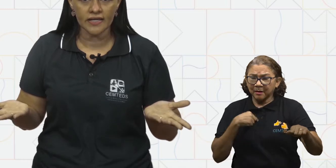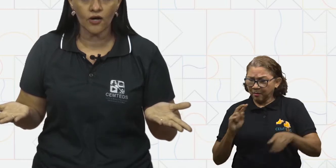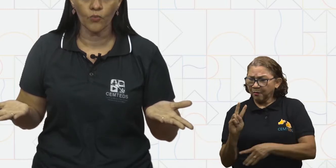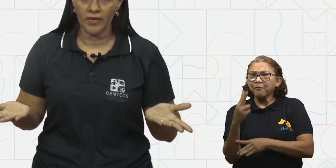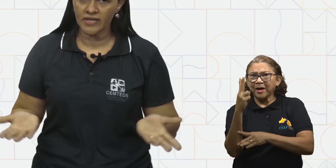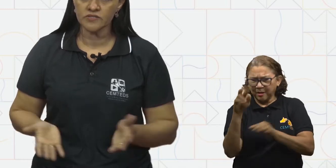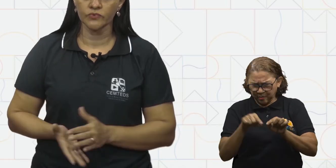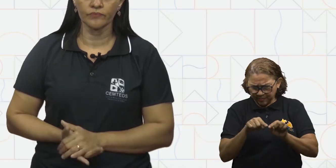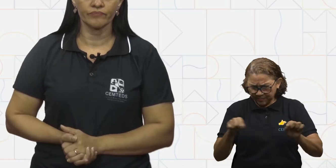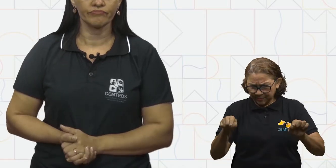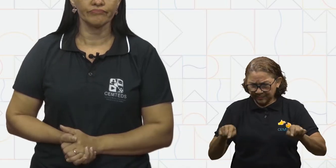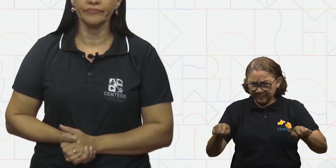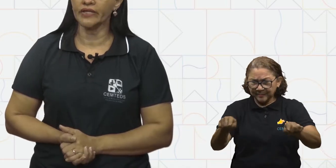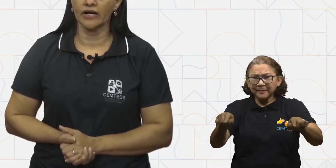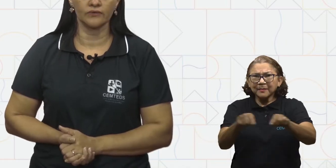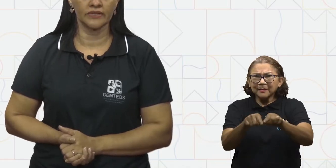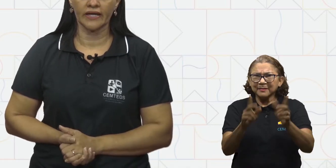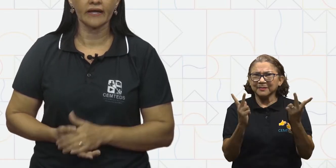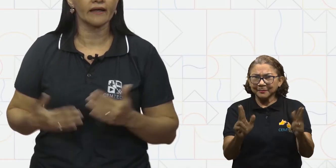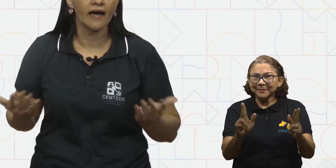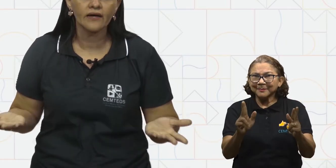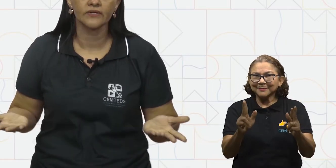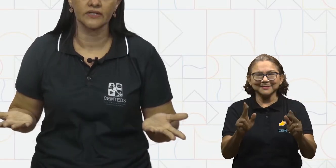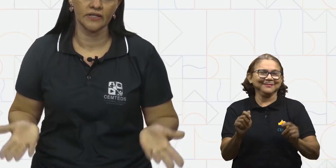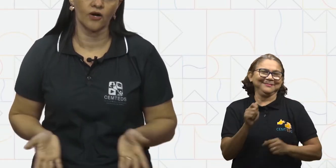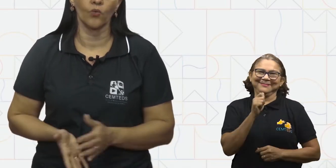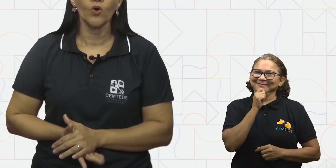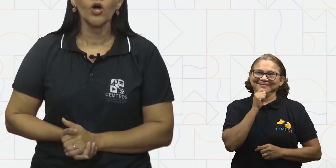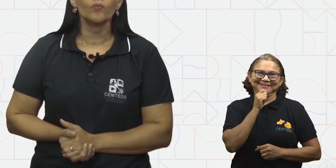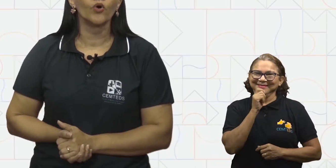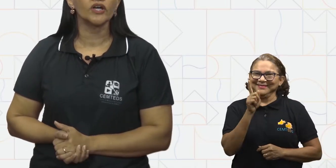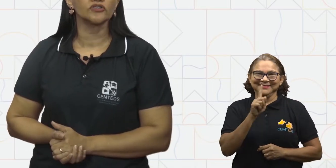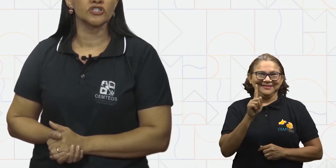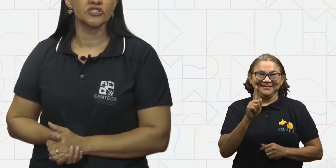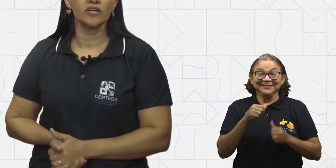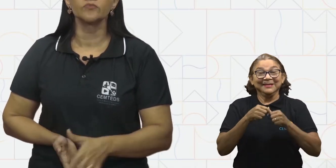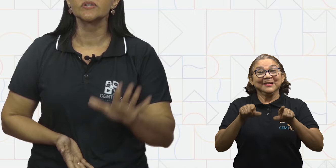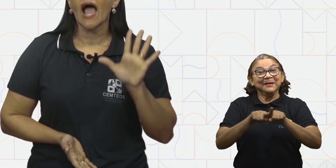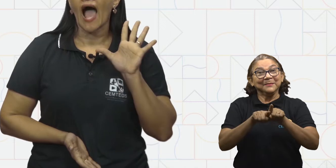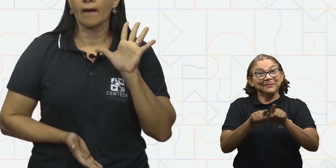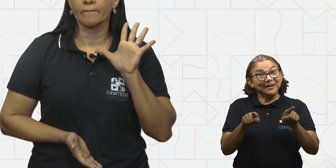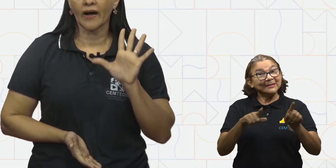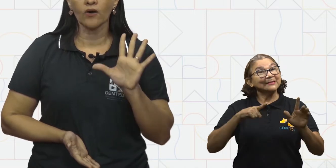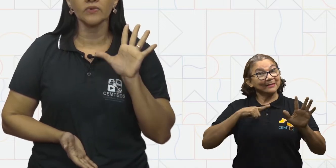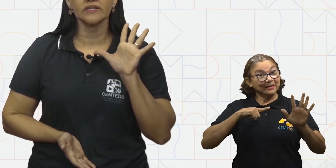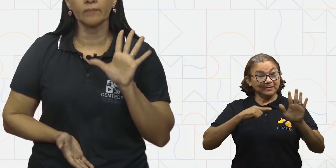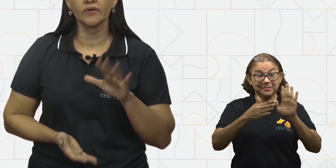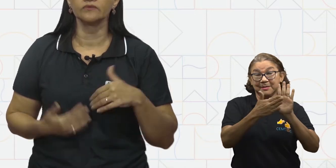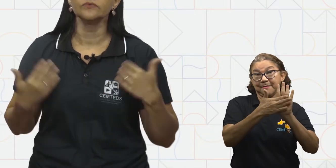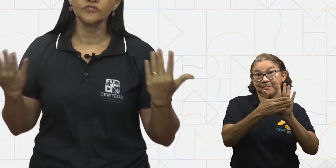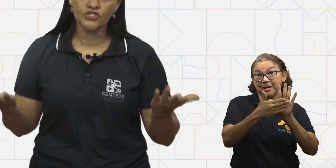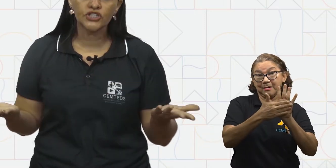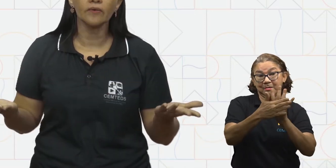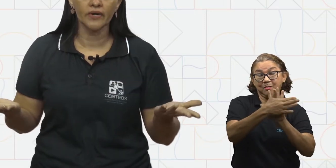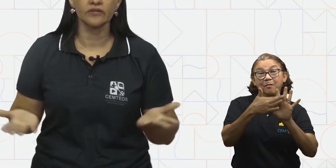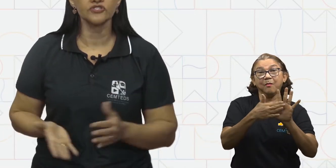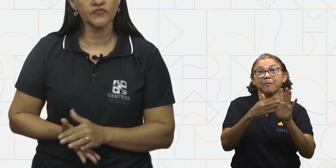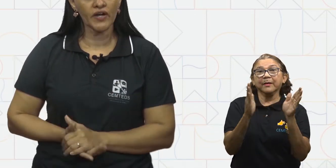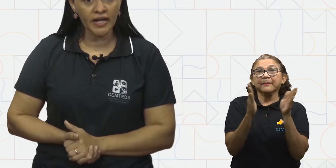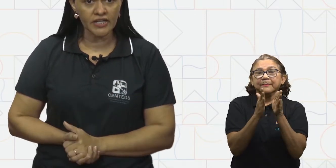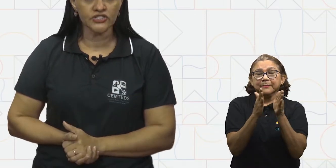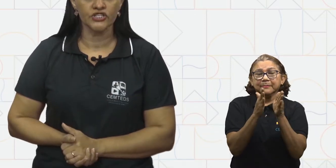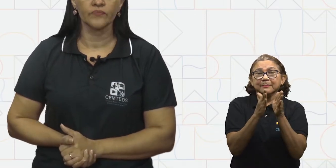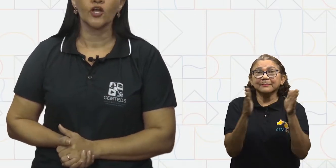valor seria o mesmo? Não, né? Claro que não. Porque nós temos a palma da mão de